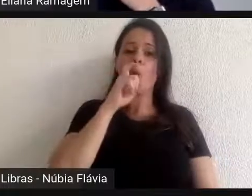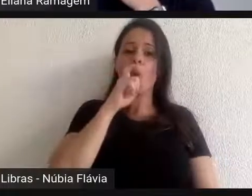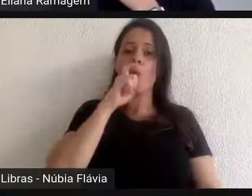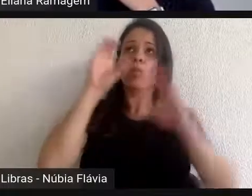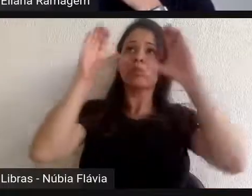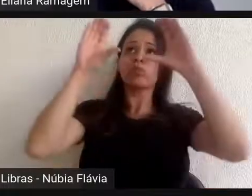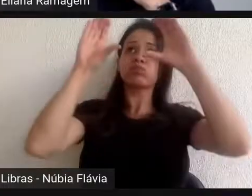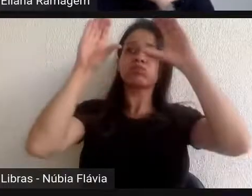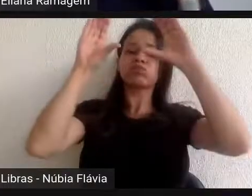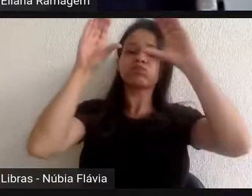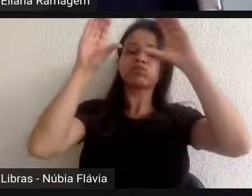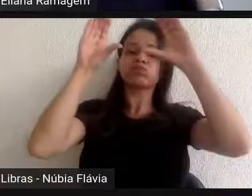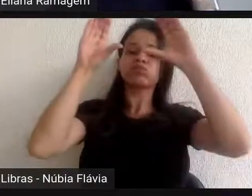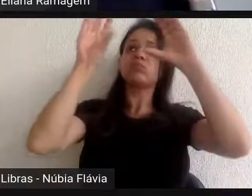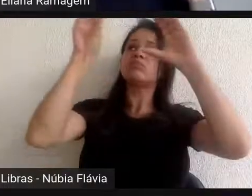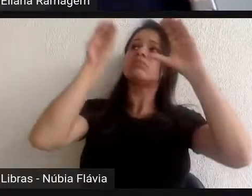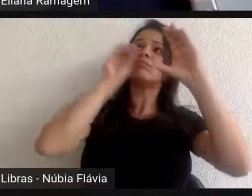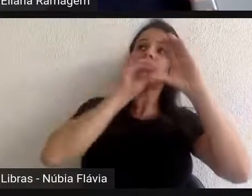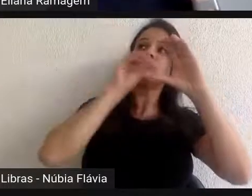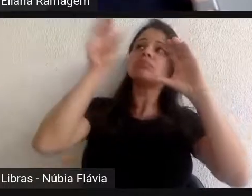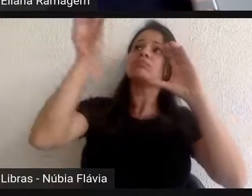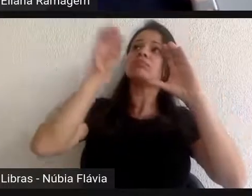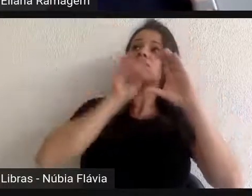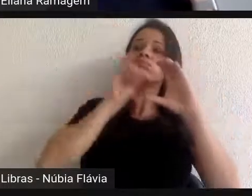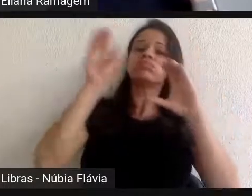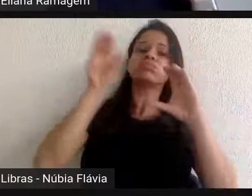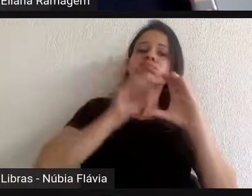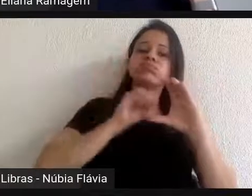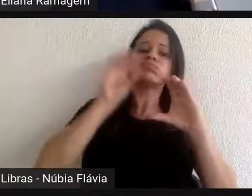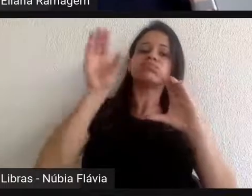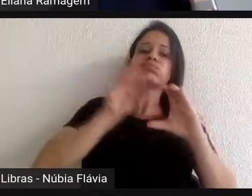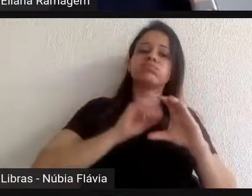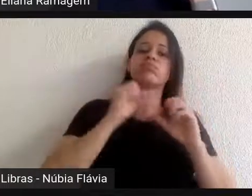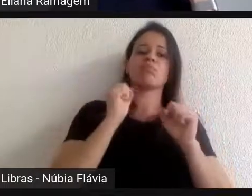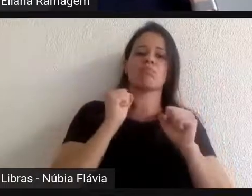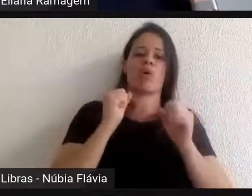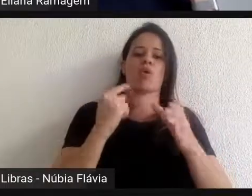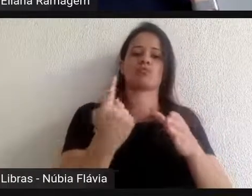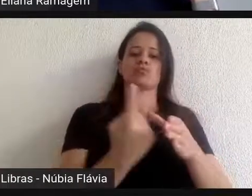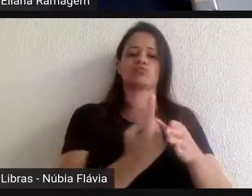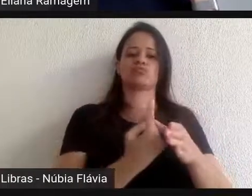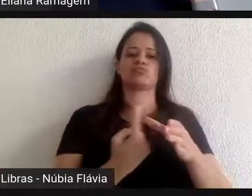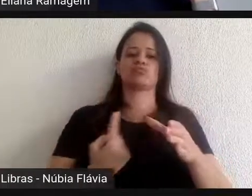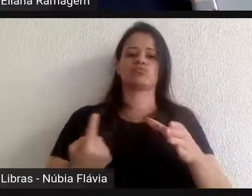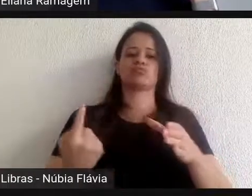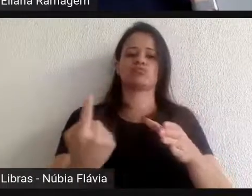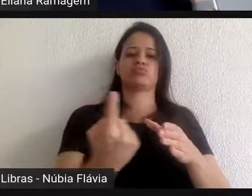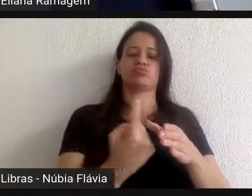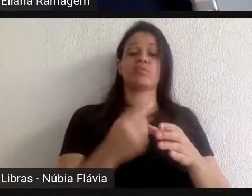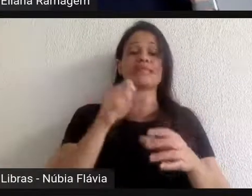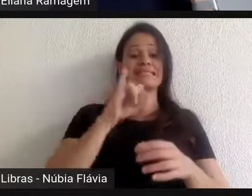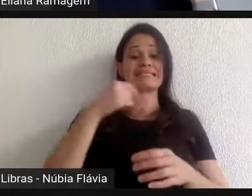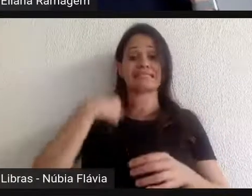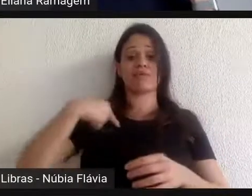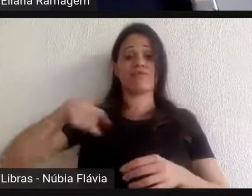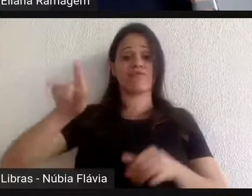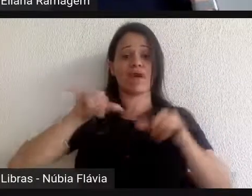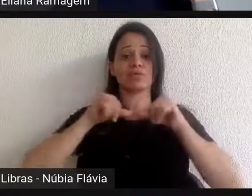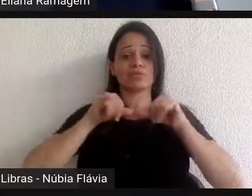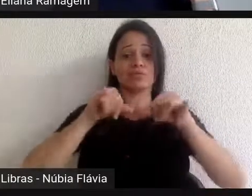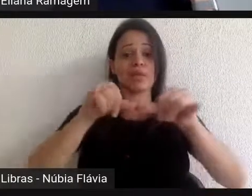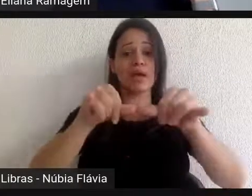e consumindo à medida que eu vou precisando, né? Eu também asseguro que na minha ida ao supermercado eu